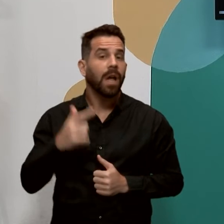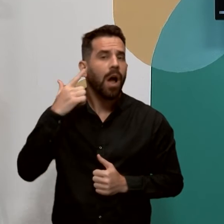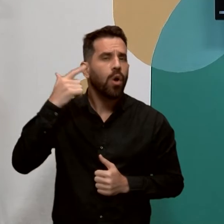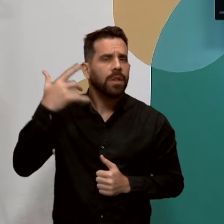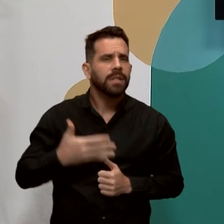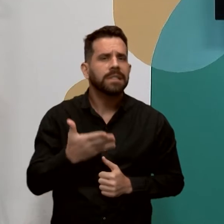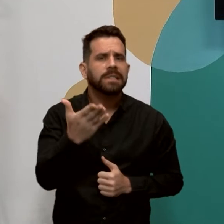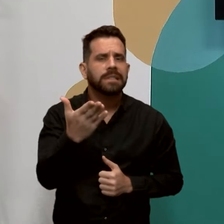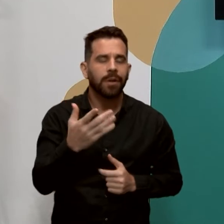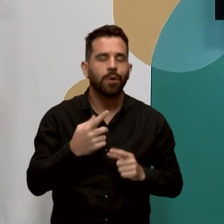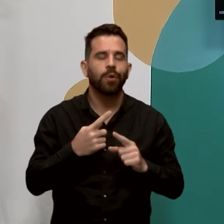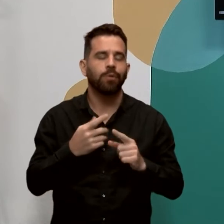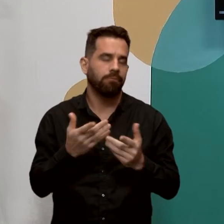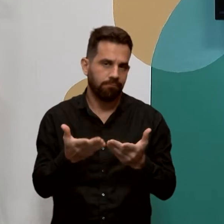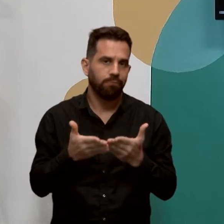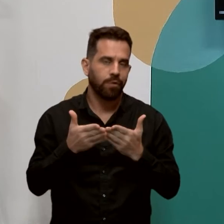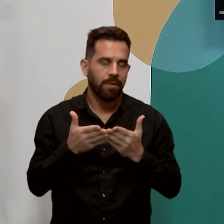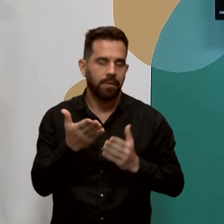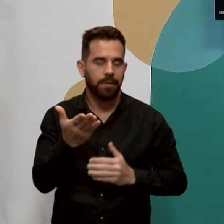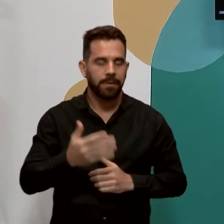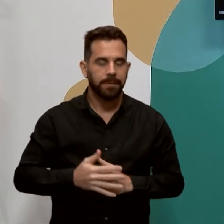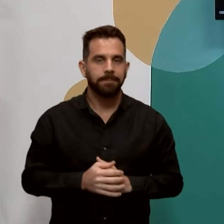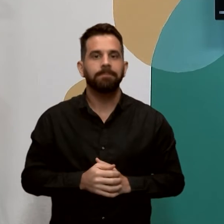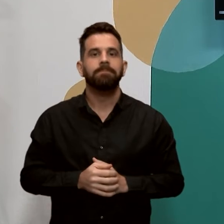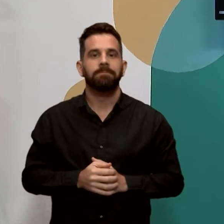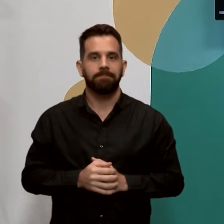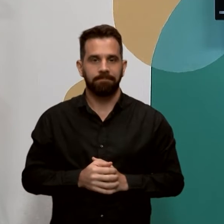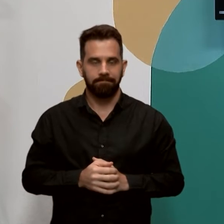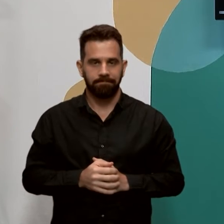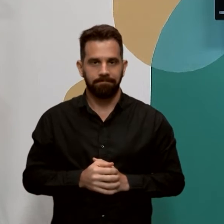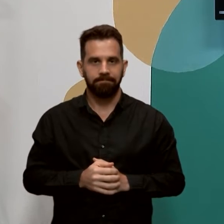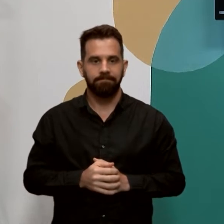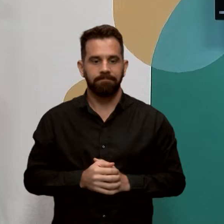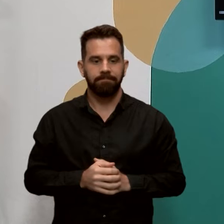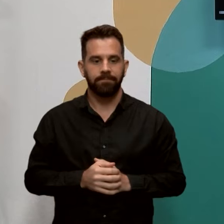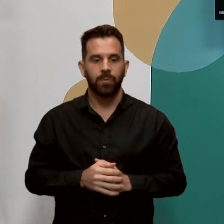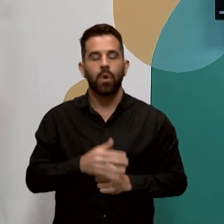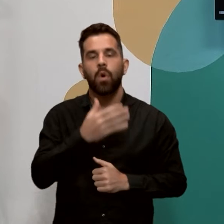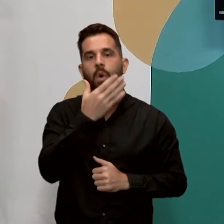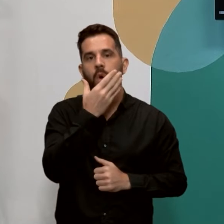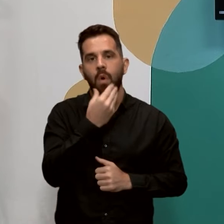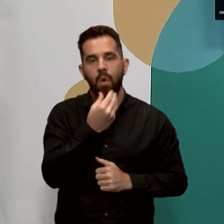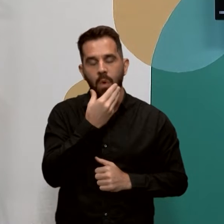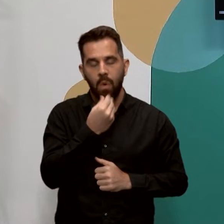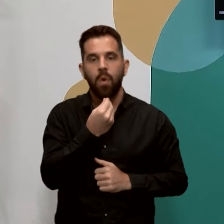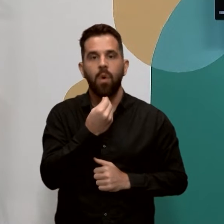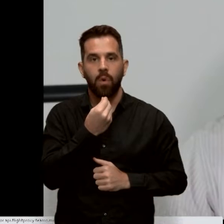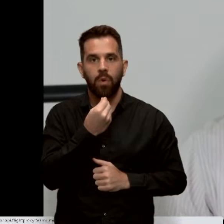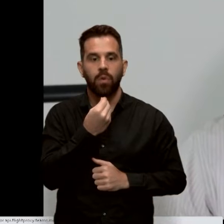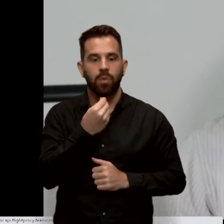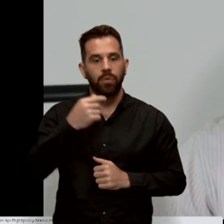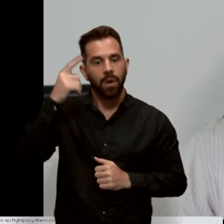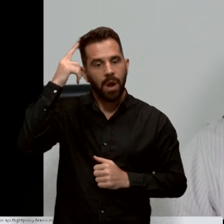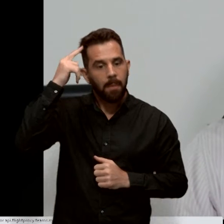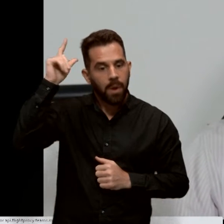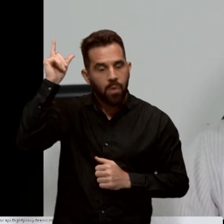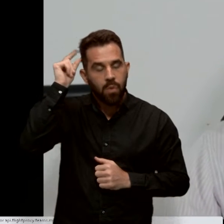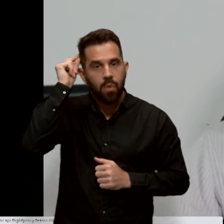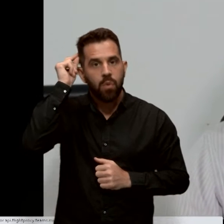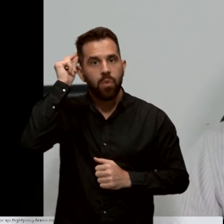sua autodescrição, por favor? Eu sou homem, de cabelo